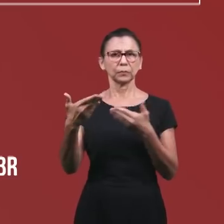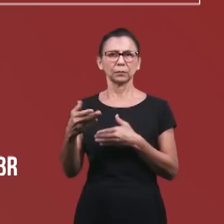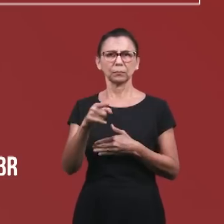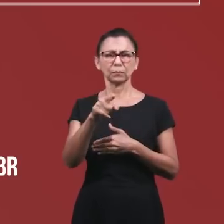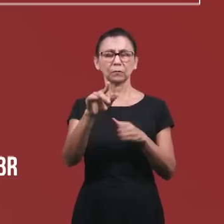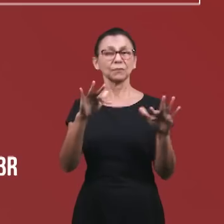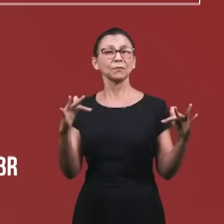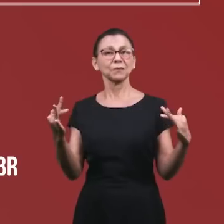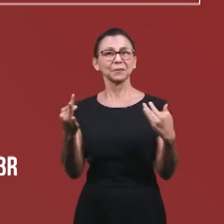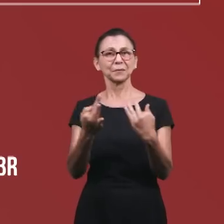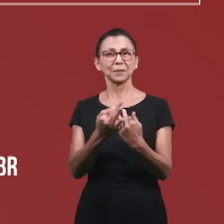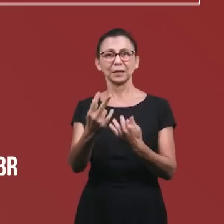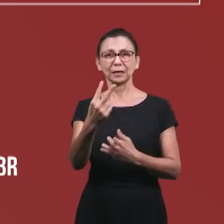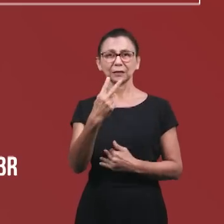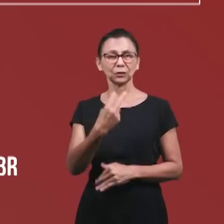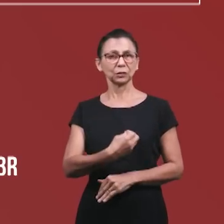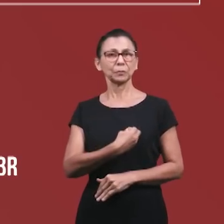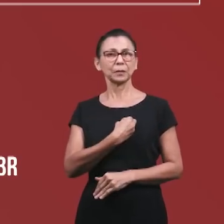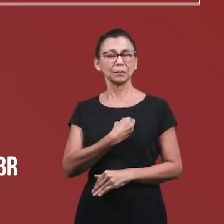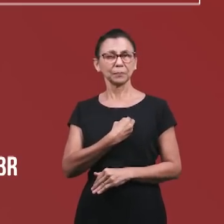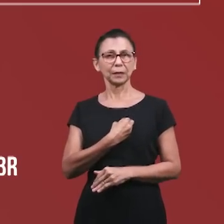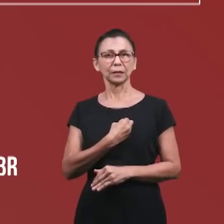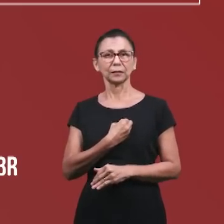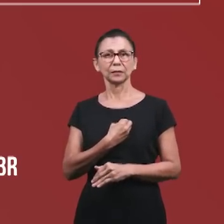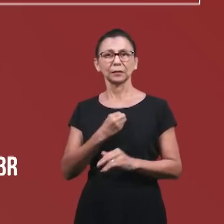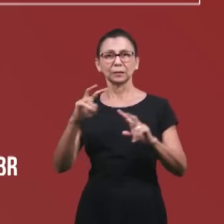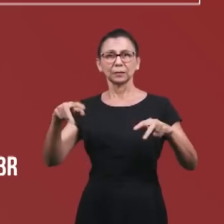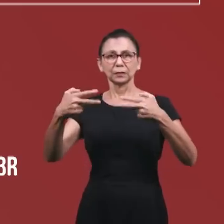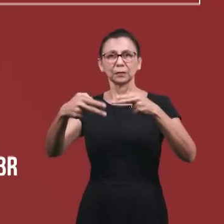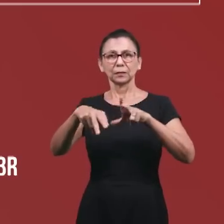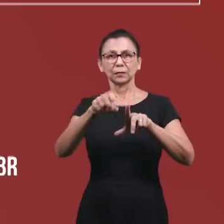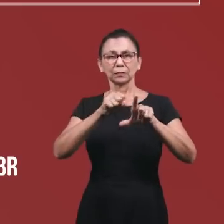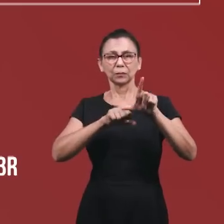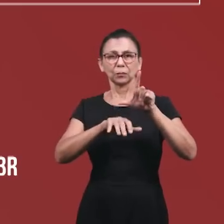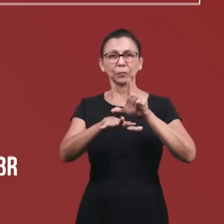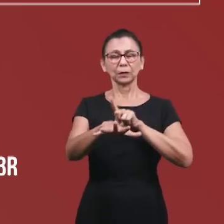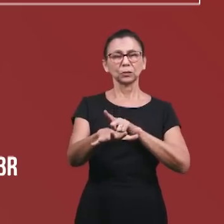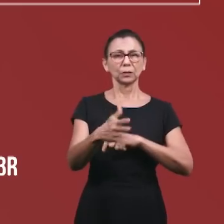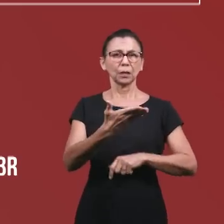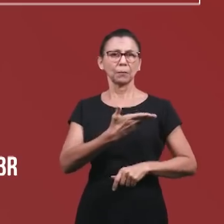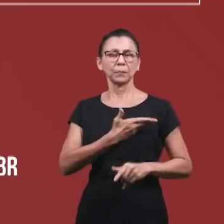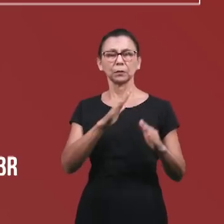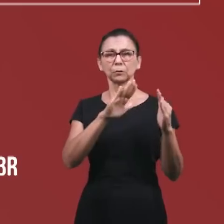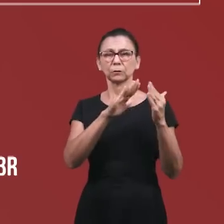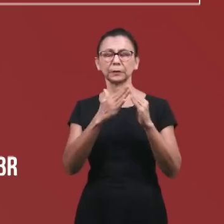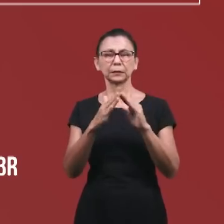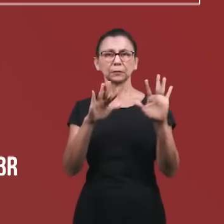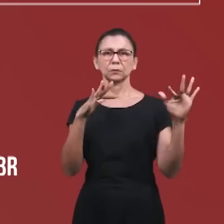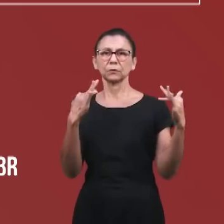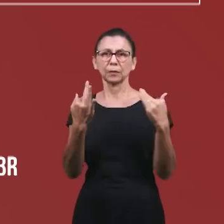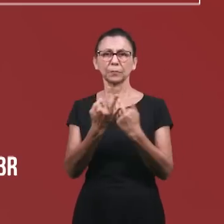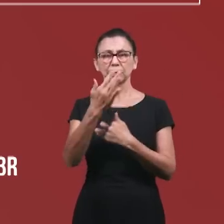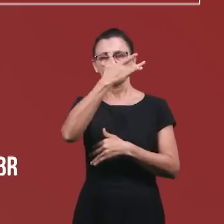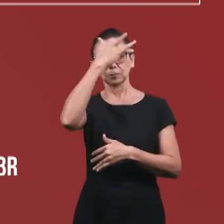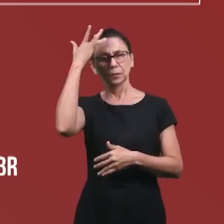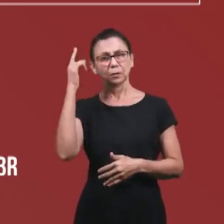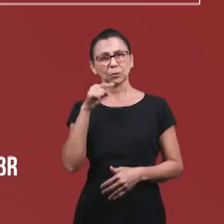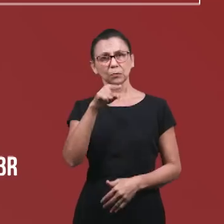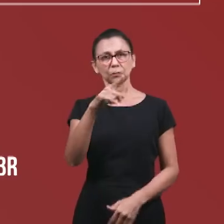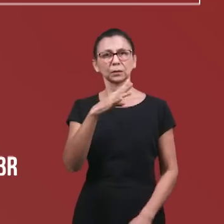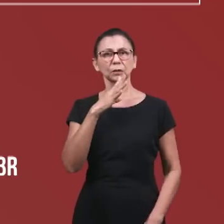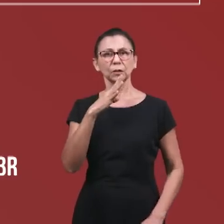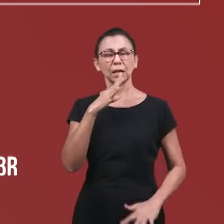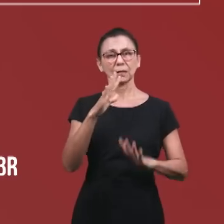por esse canal. Convidamos você e sua família para participarem. Compartilhe esse link, passe para amigos,